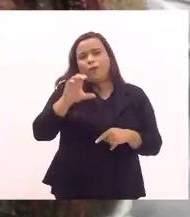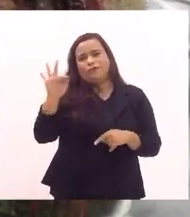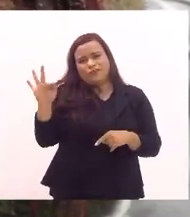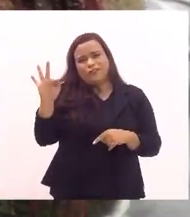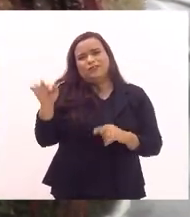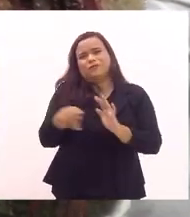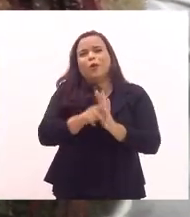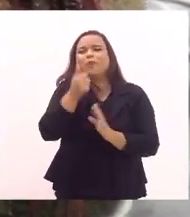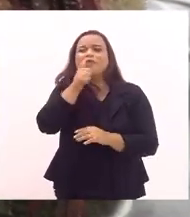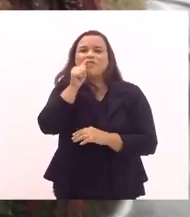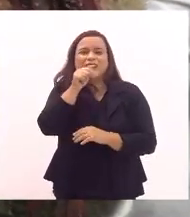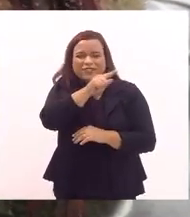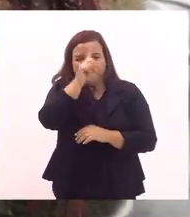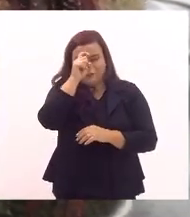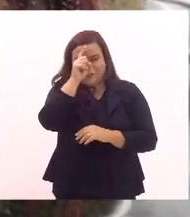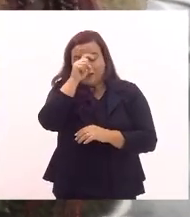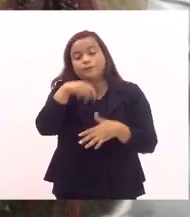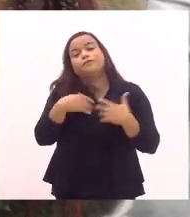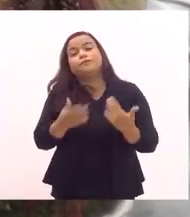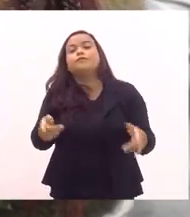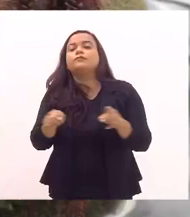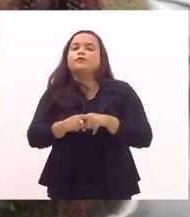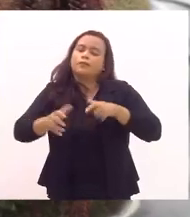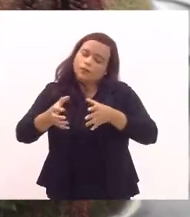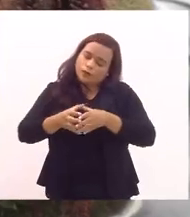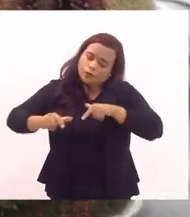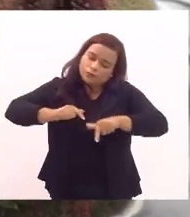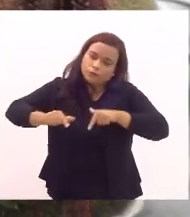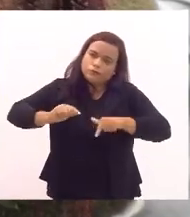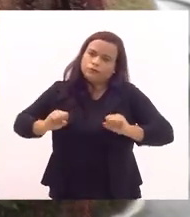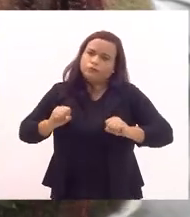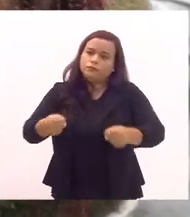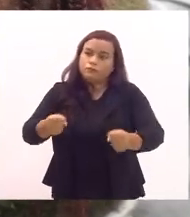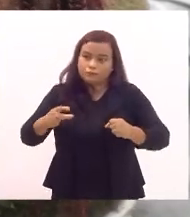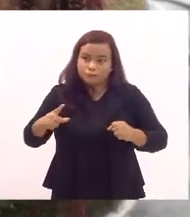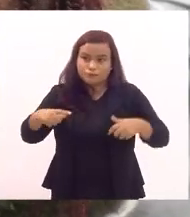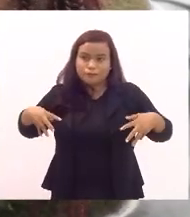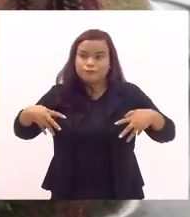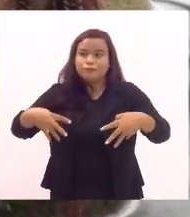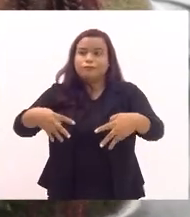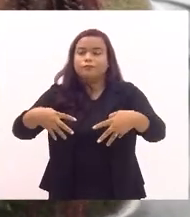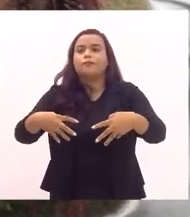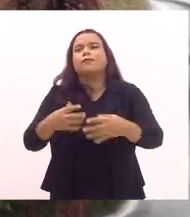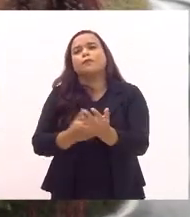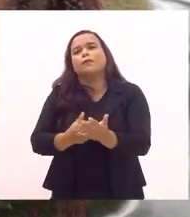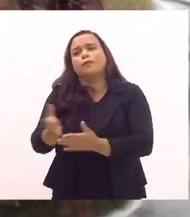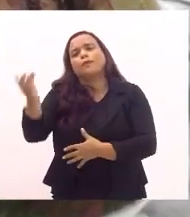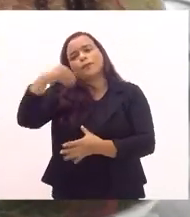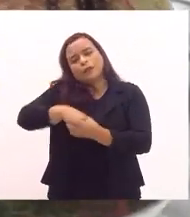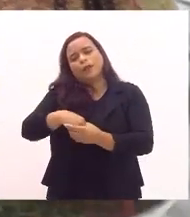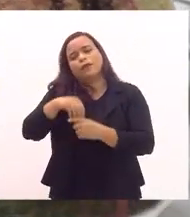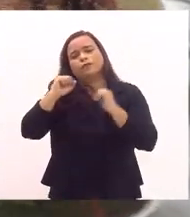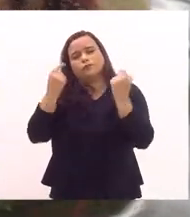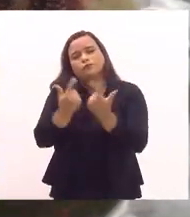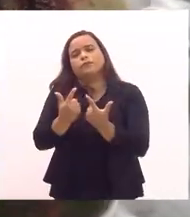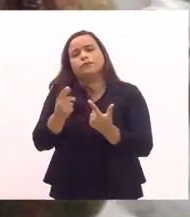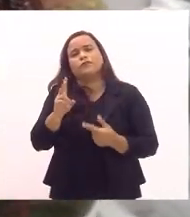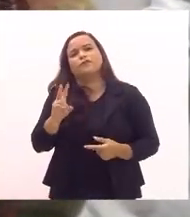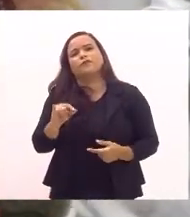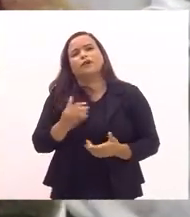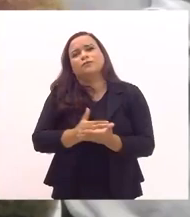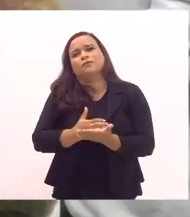o grupo de trabalho nessa frente que vai ser instalada aqui dentro da LED